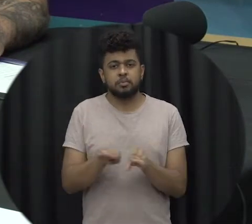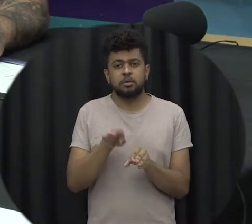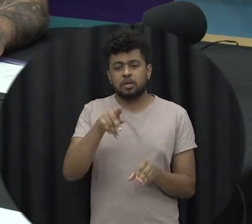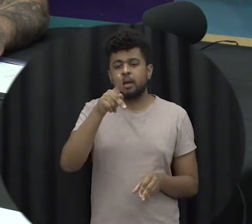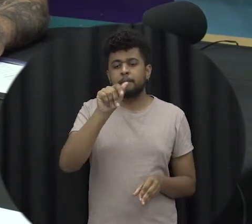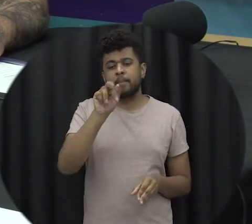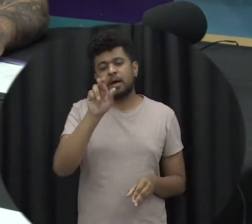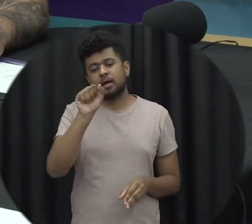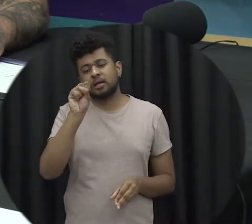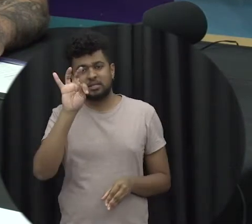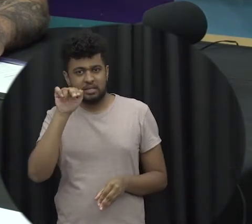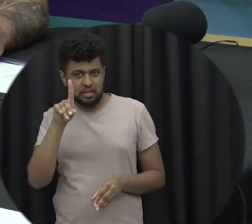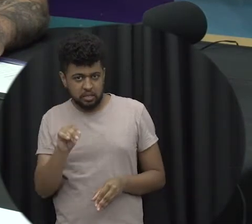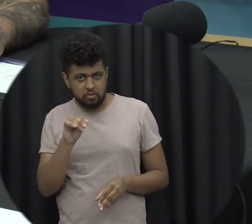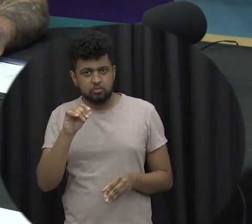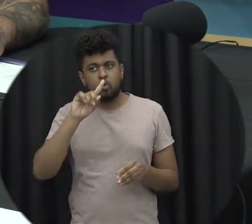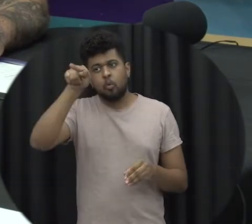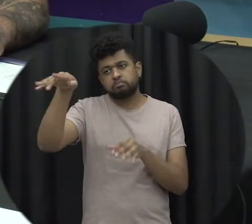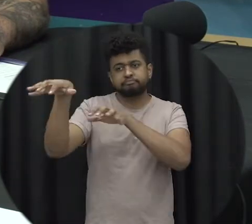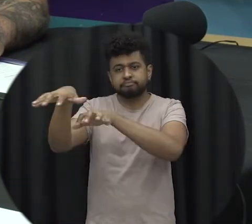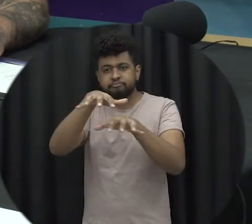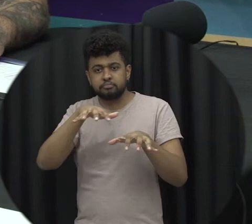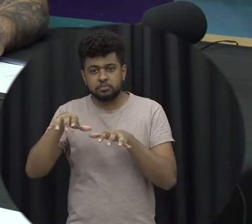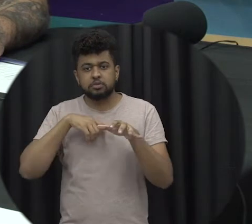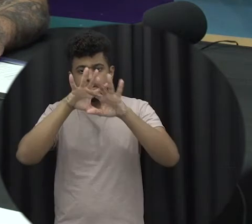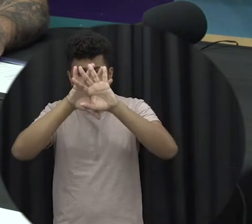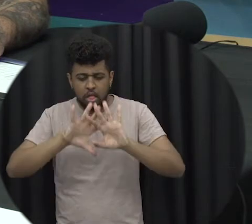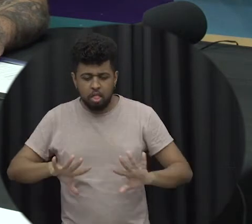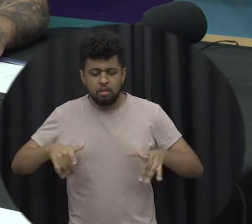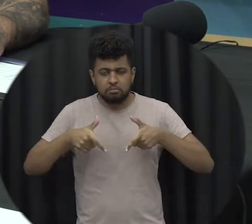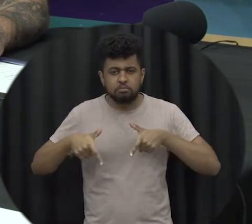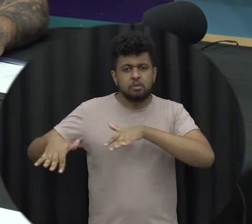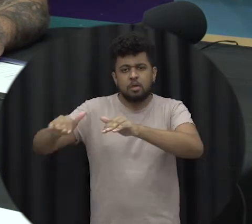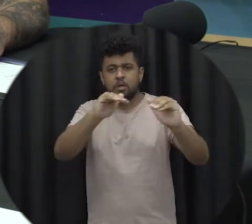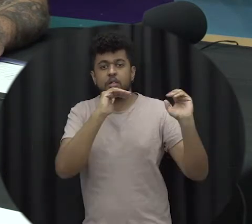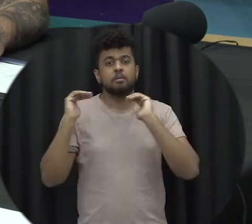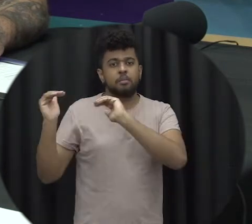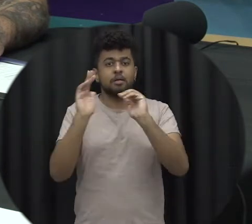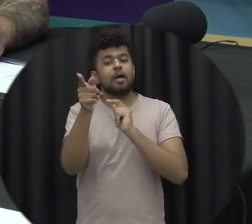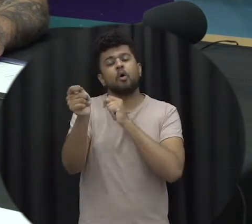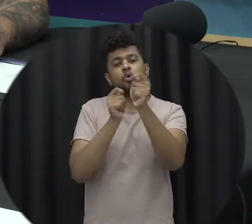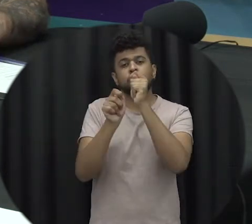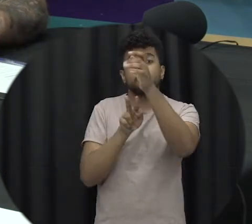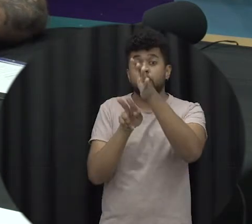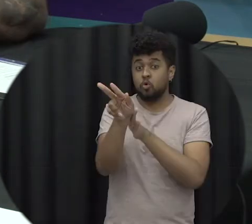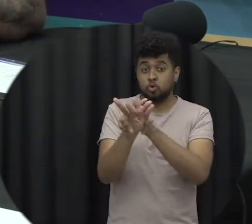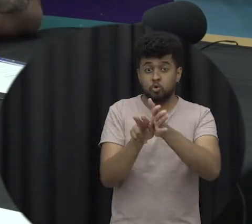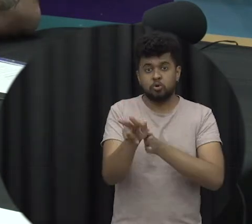parasitando um outro organismo, ele mantém a cadeia trófica estável lá, equilibrada. Que é o controle biológico, mais ou menos,